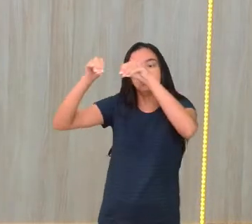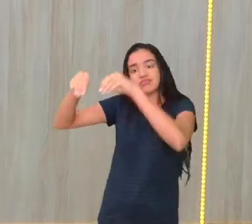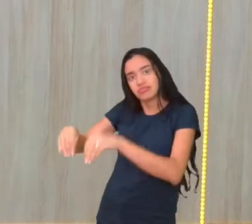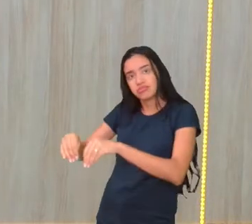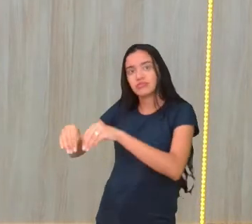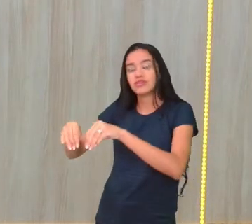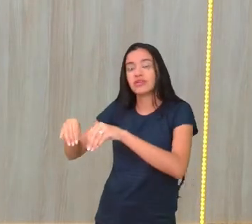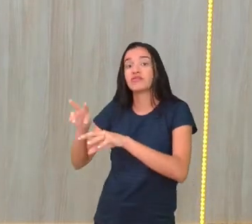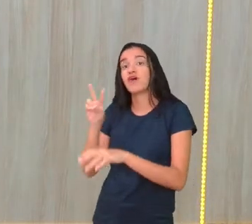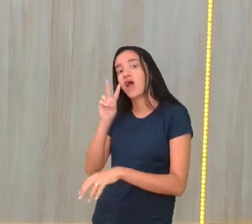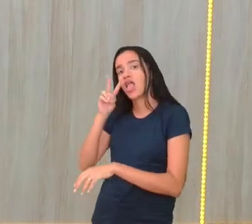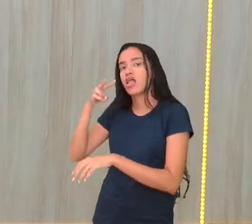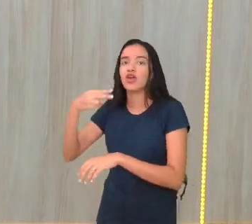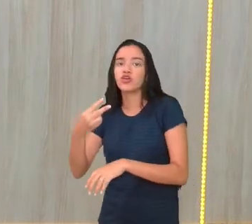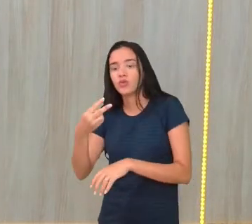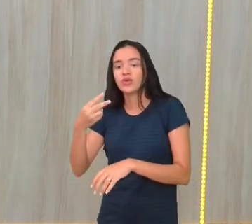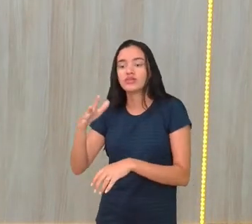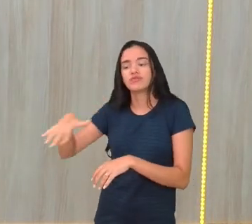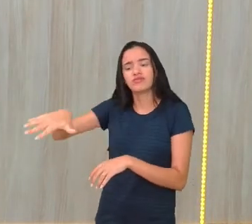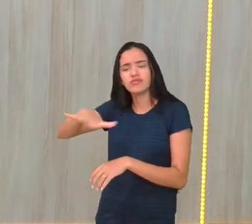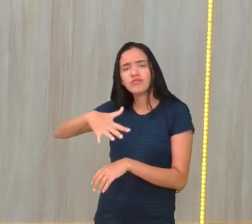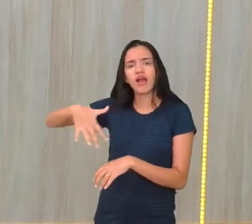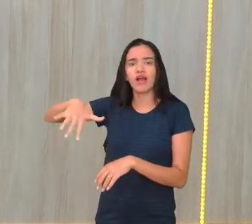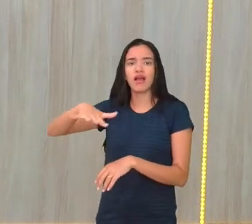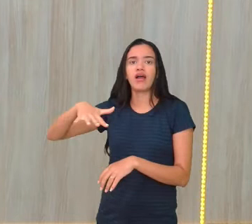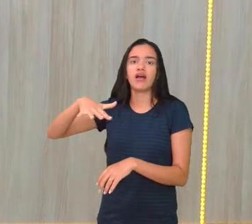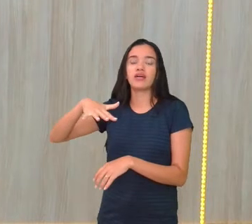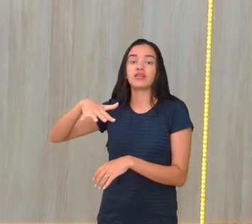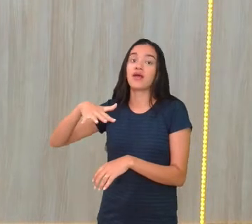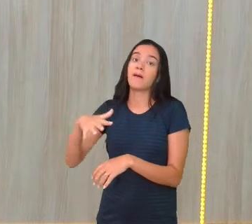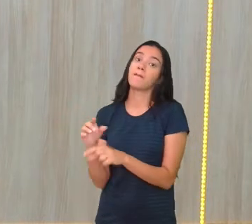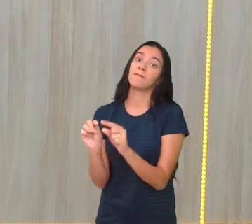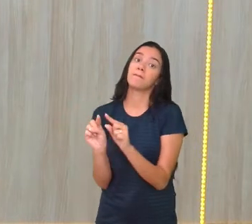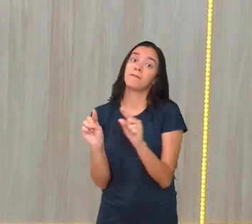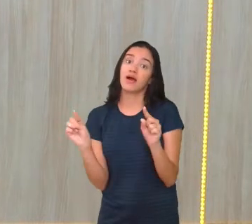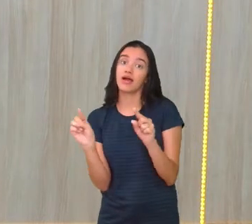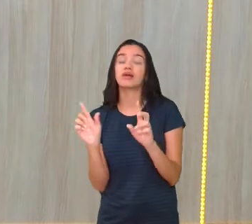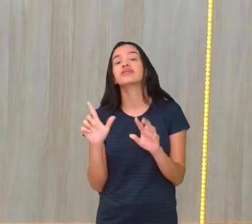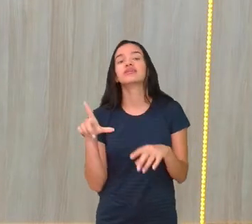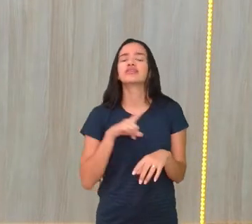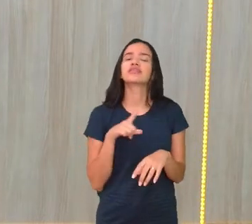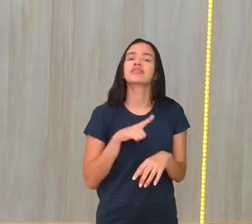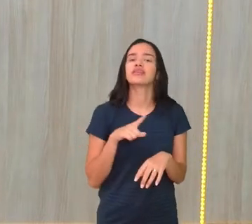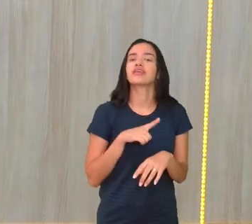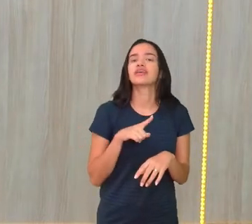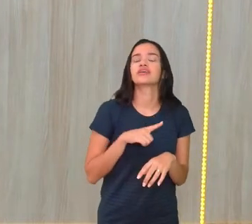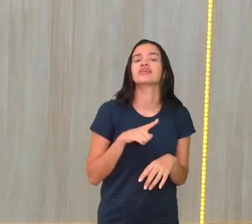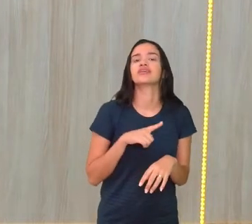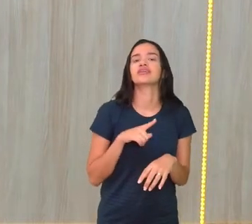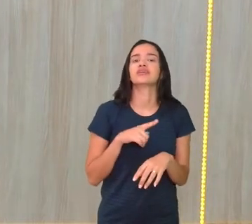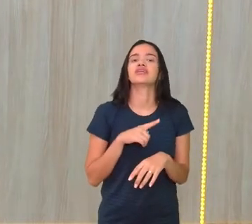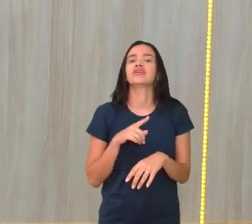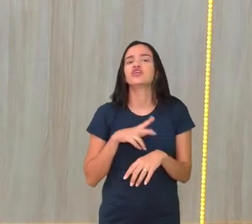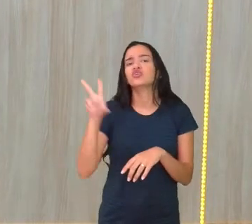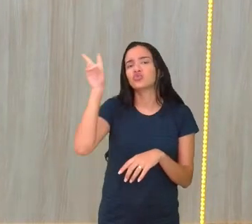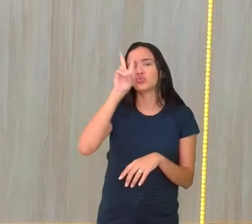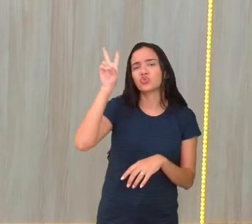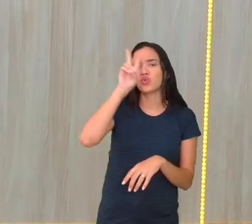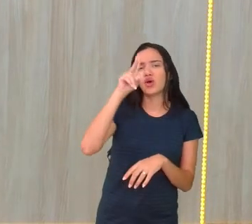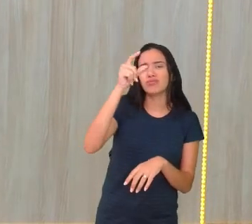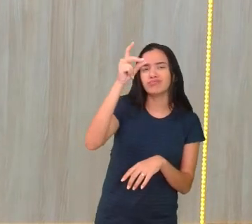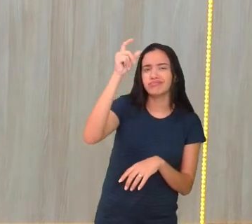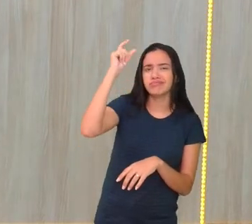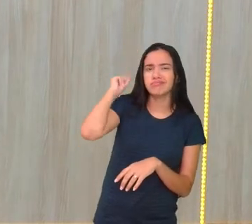vão reconhecer ali o continente americano. Embora já existam relatos, né, bem